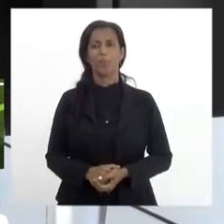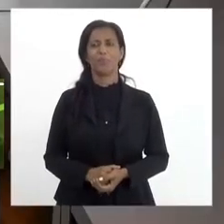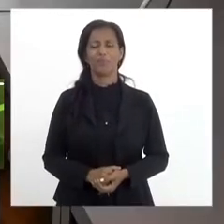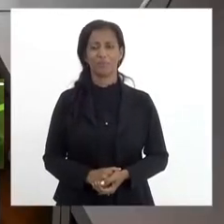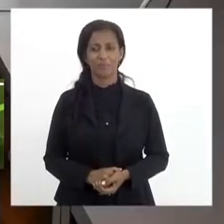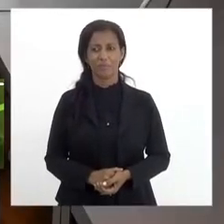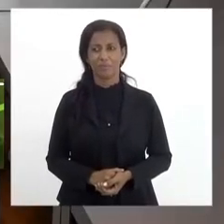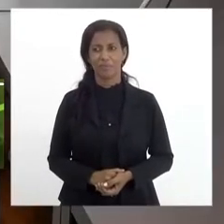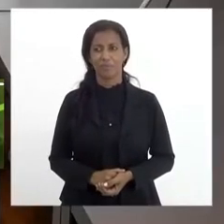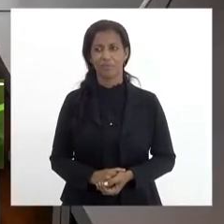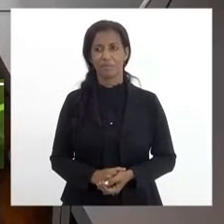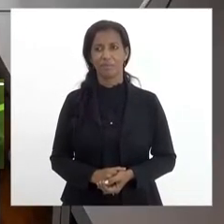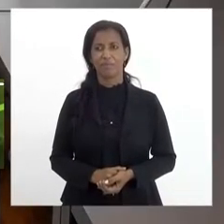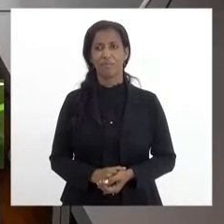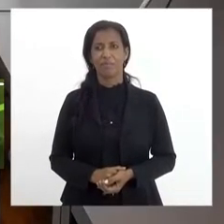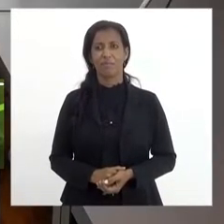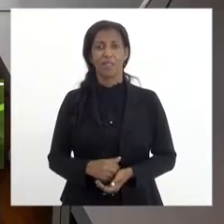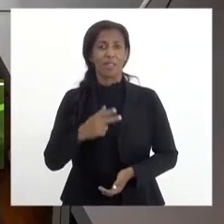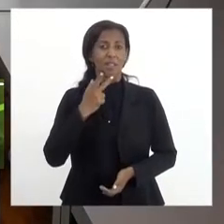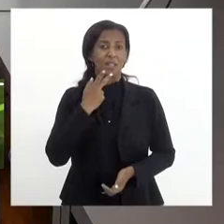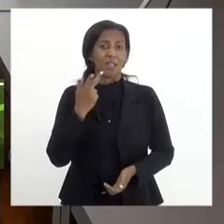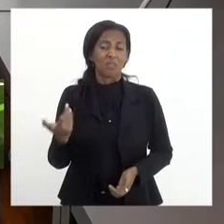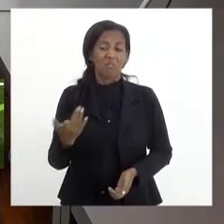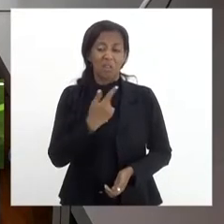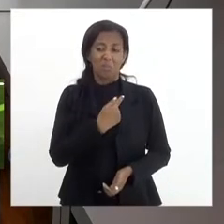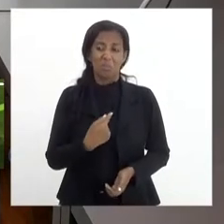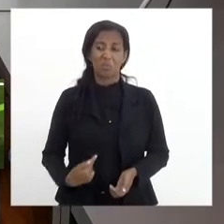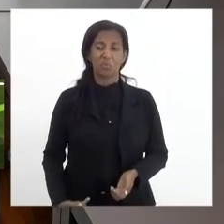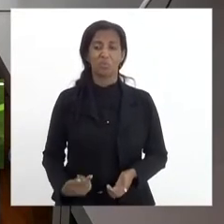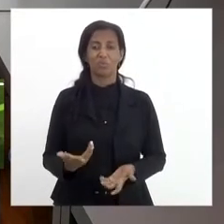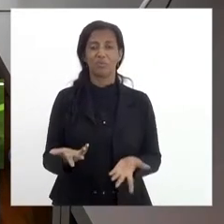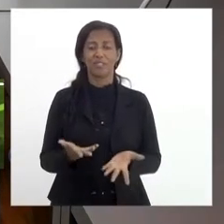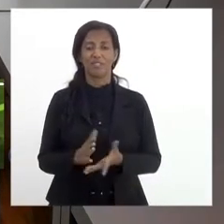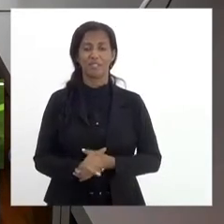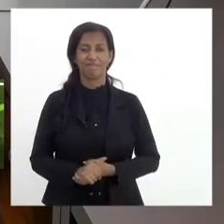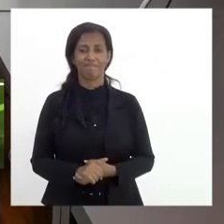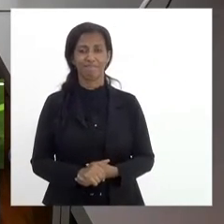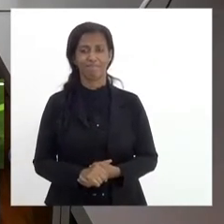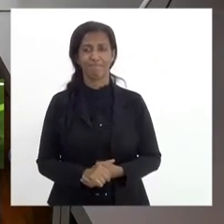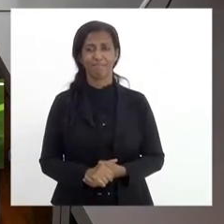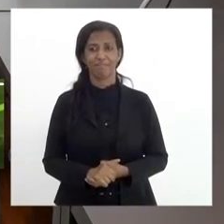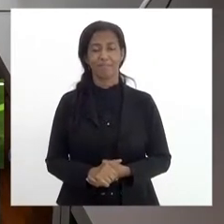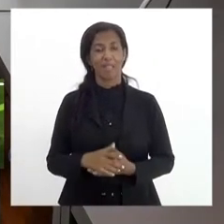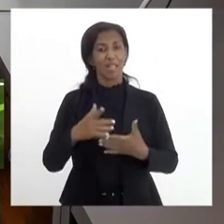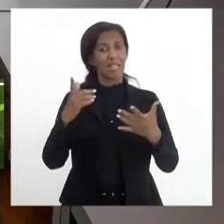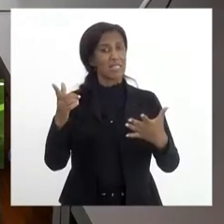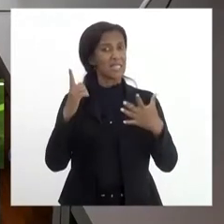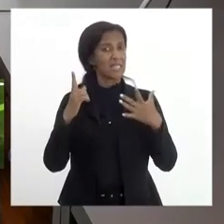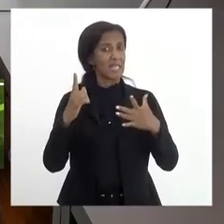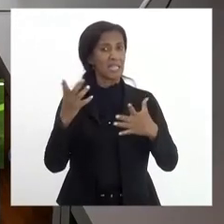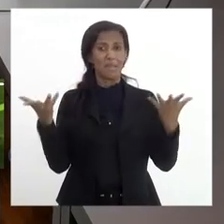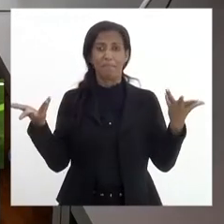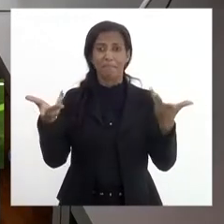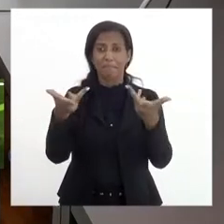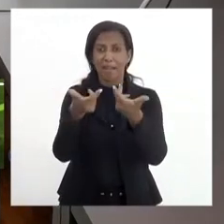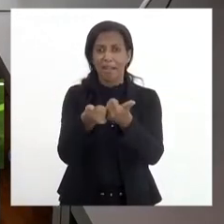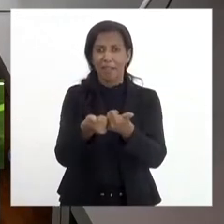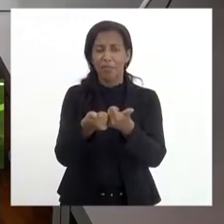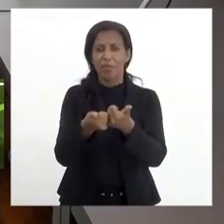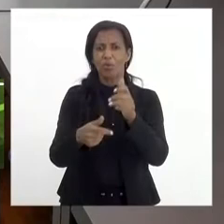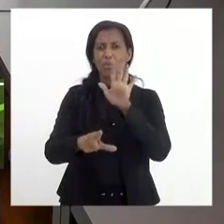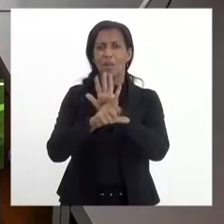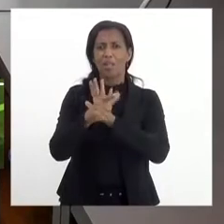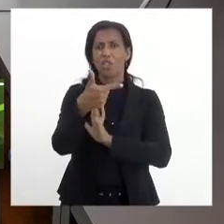ideia. Eu falo isso, mas os governos... Parabéns, Deus, Paulo. Seria um gol de placa na lei de